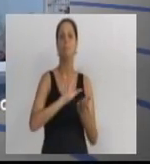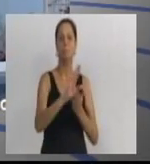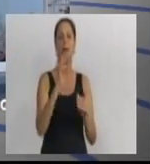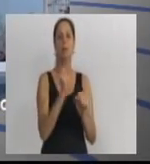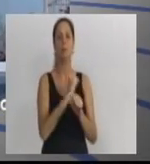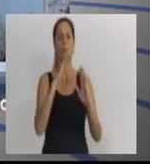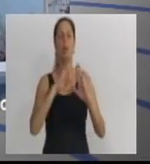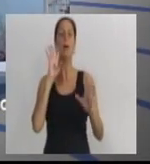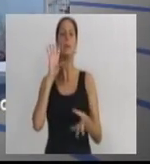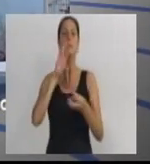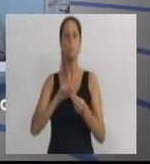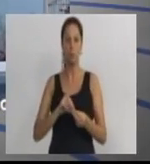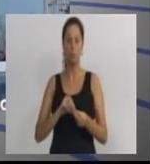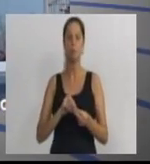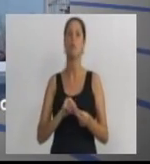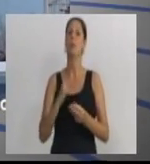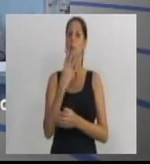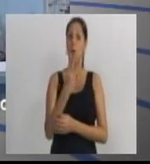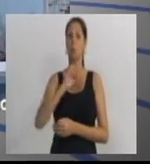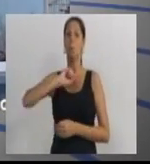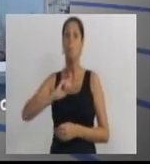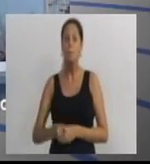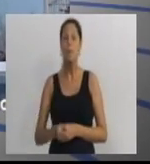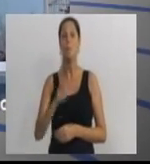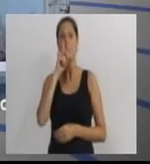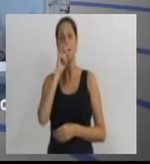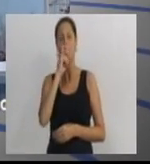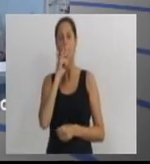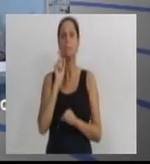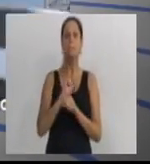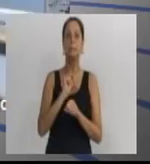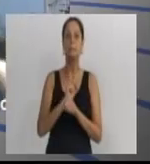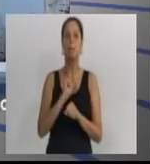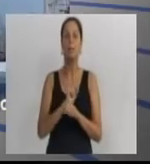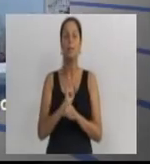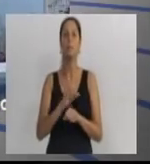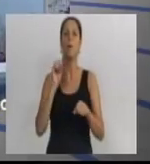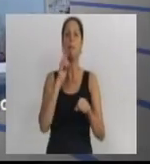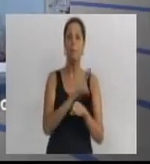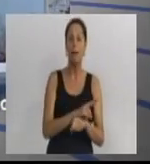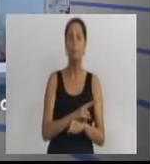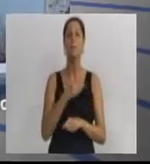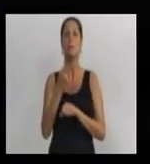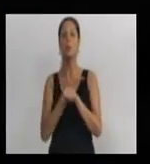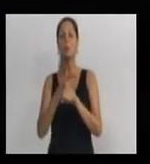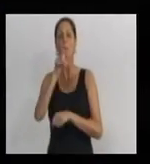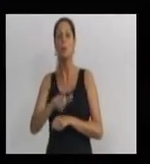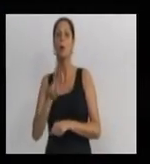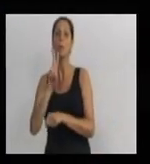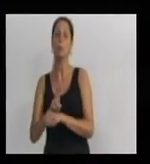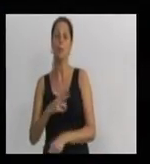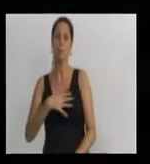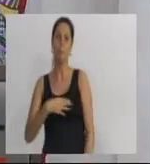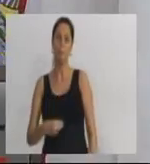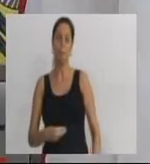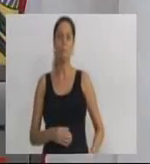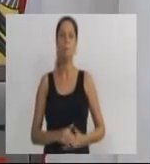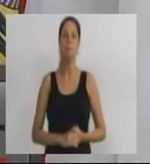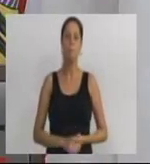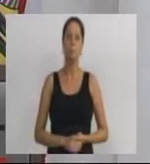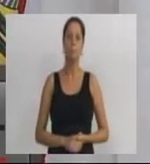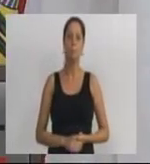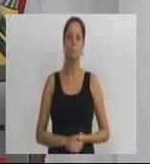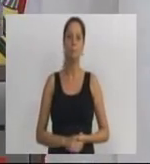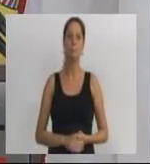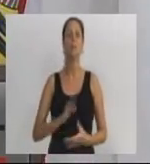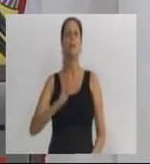tudo, 4 mil pais ainda precisam arrumar onde deixar os filhos aqui em Blumenau. Então, senhores,